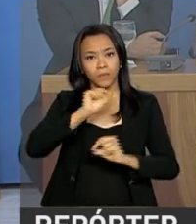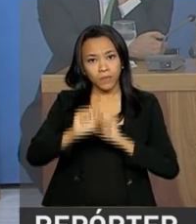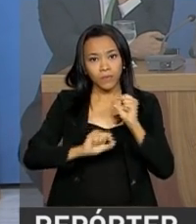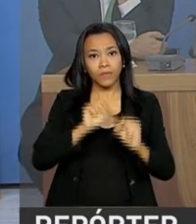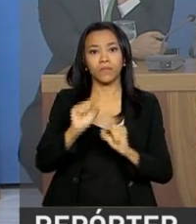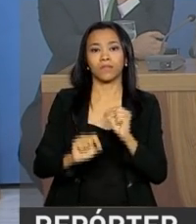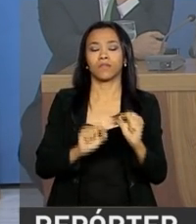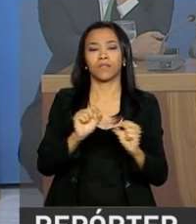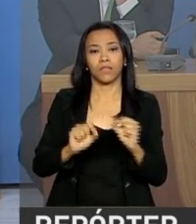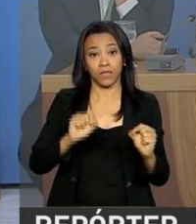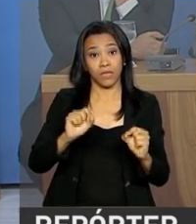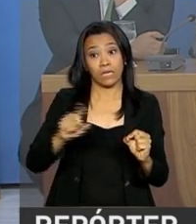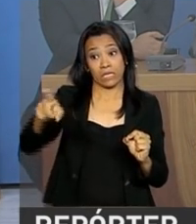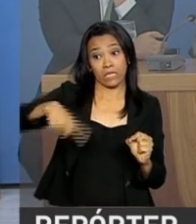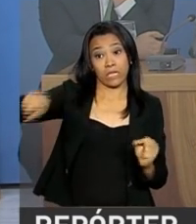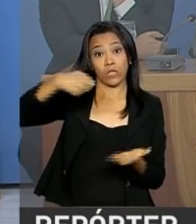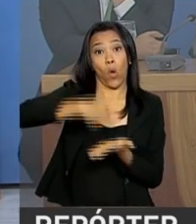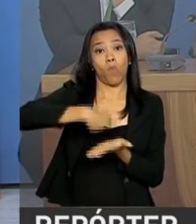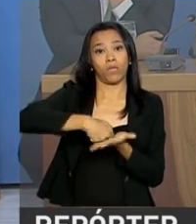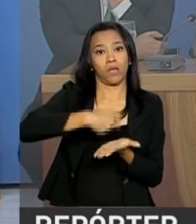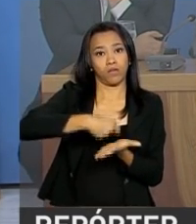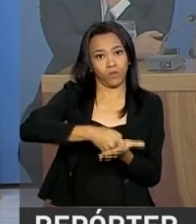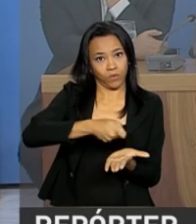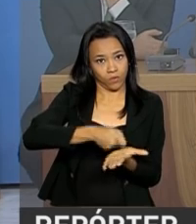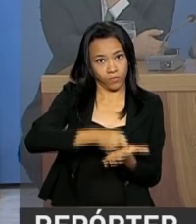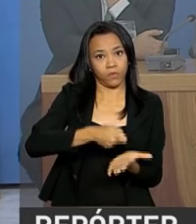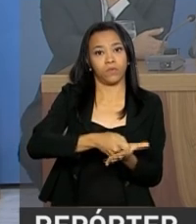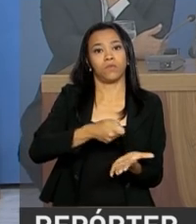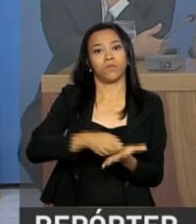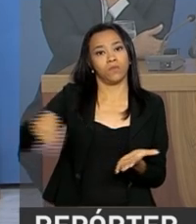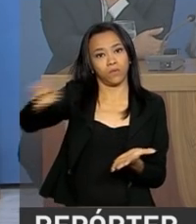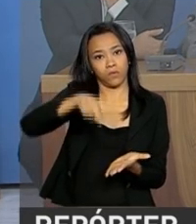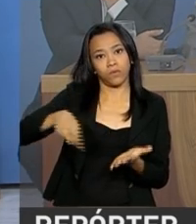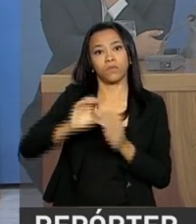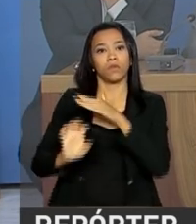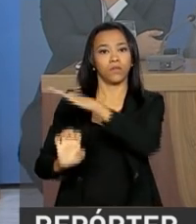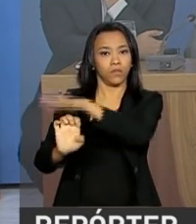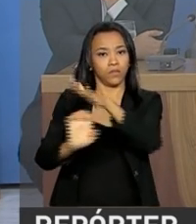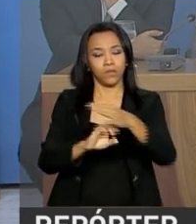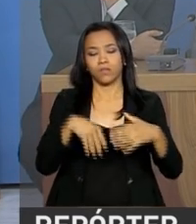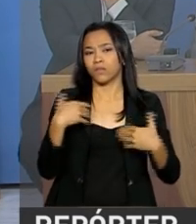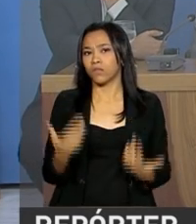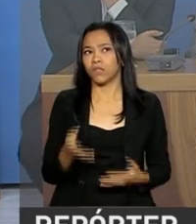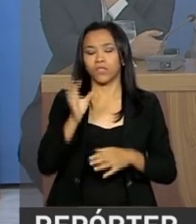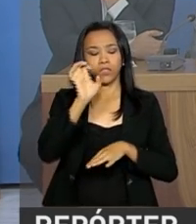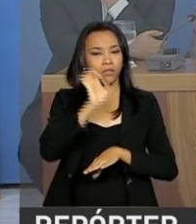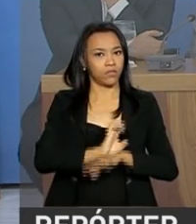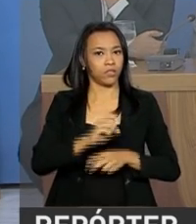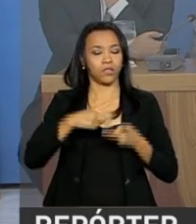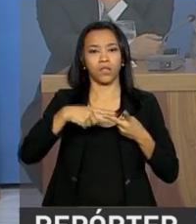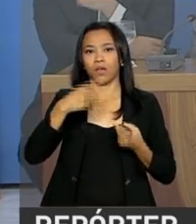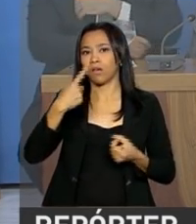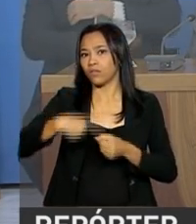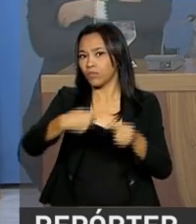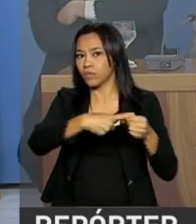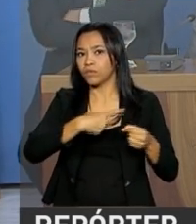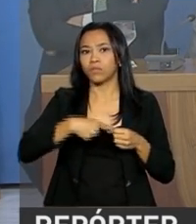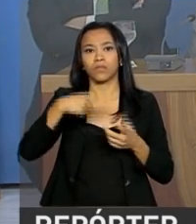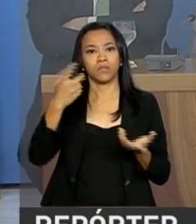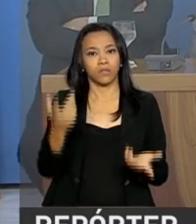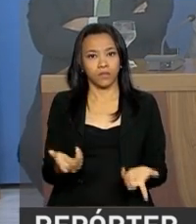redução das obrigações eh públicas estaduais Federais em relação